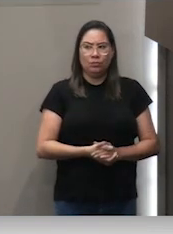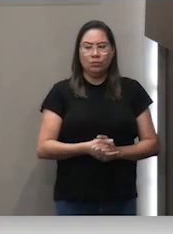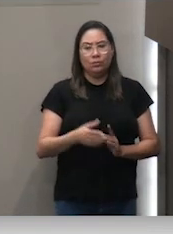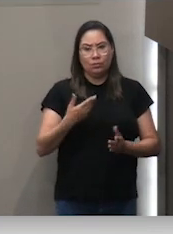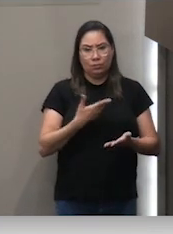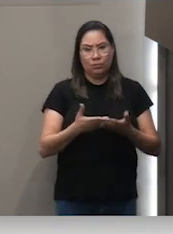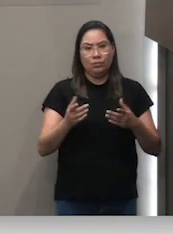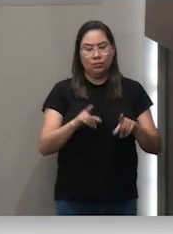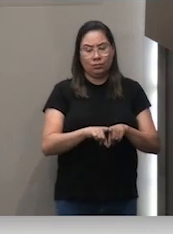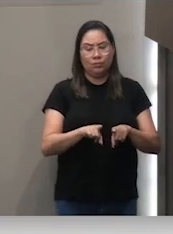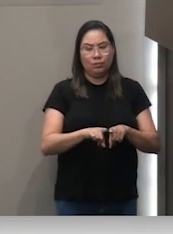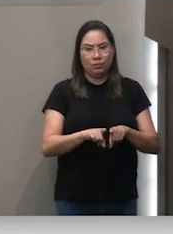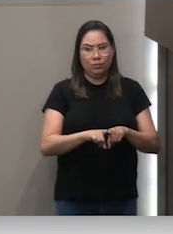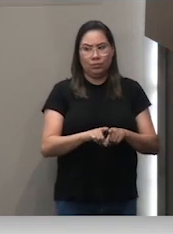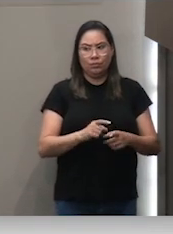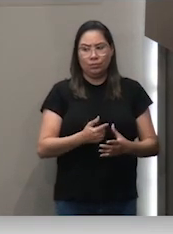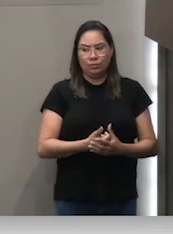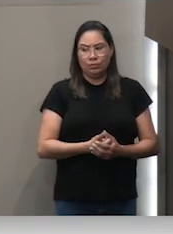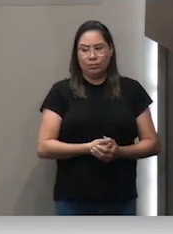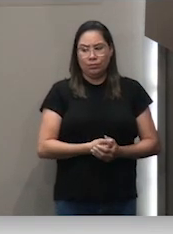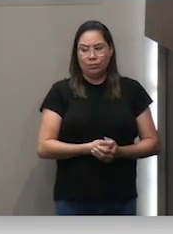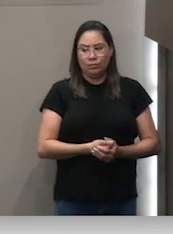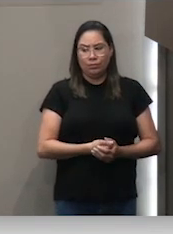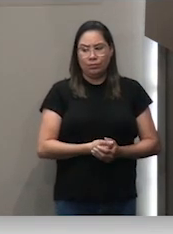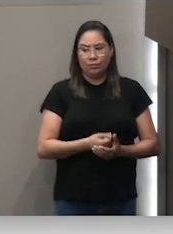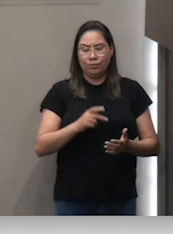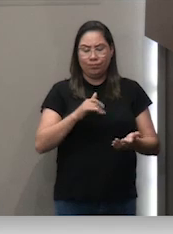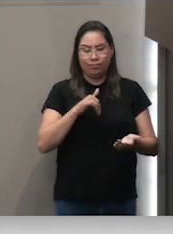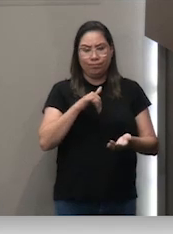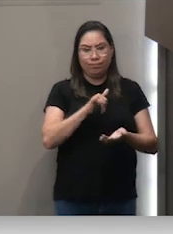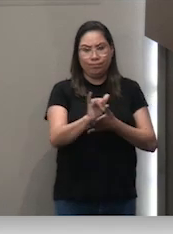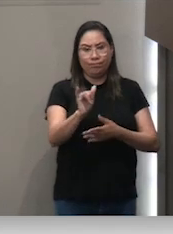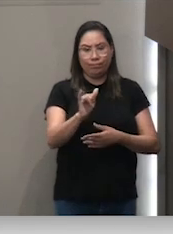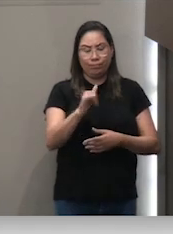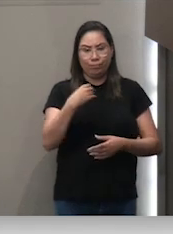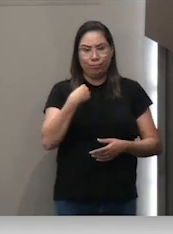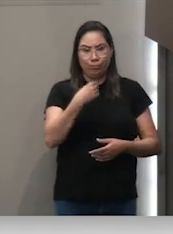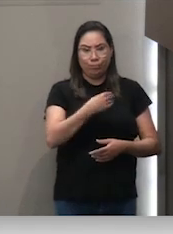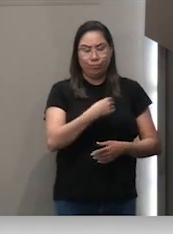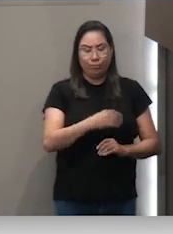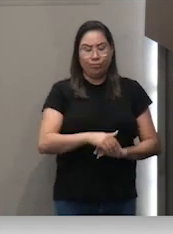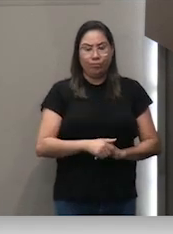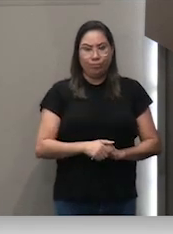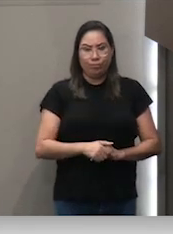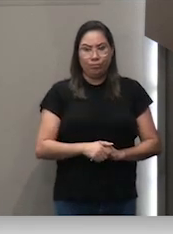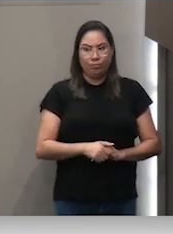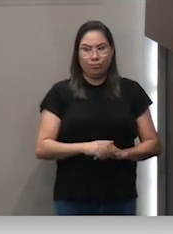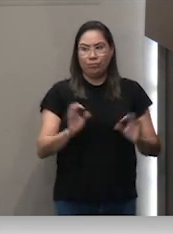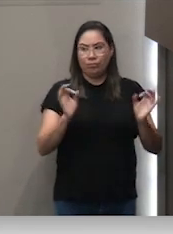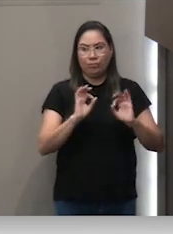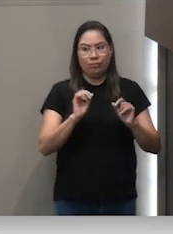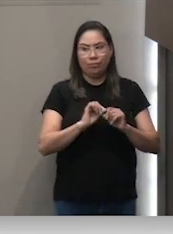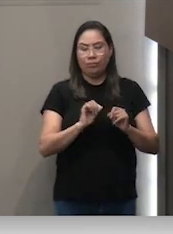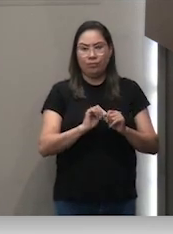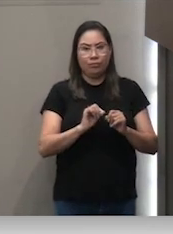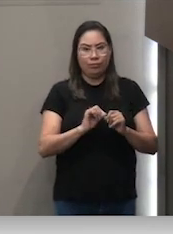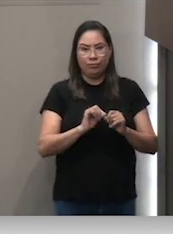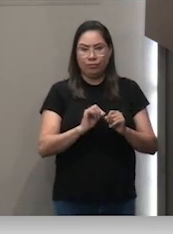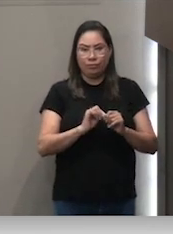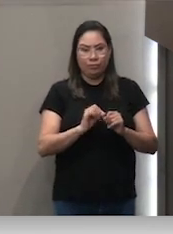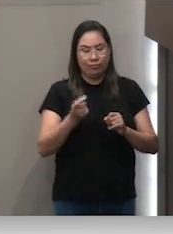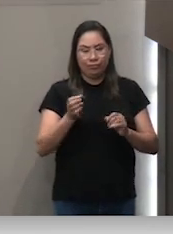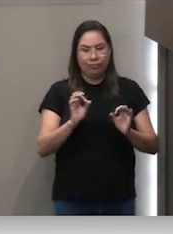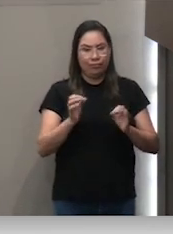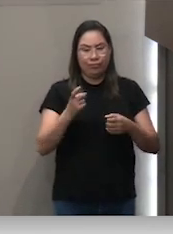também por um engano, né? Engano médico, que a gente não... E nada vai trazer mais esse menino,